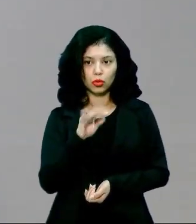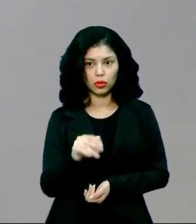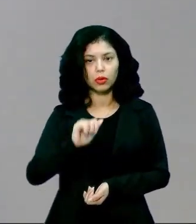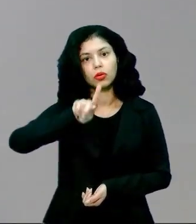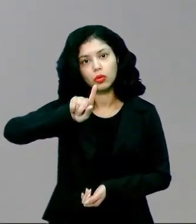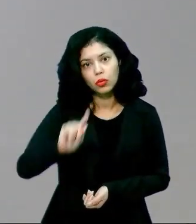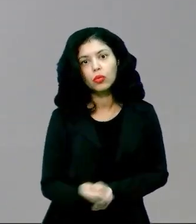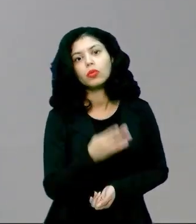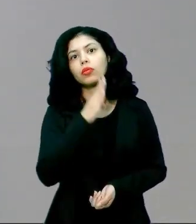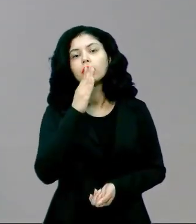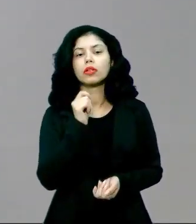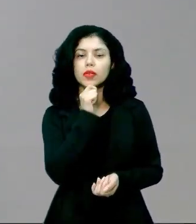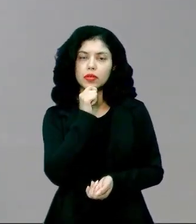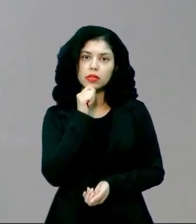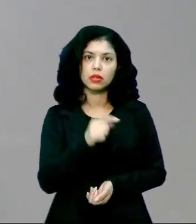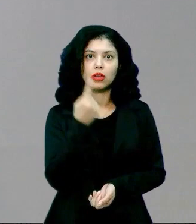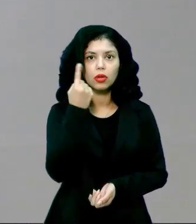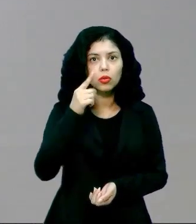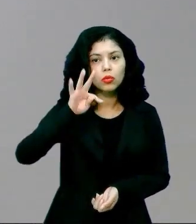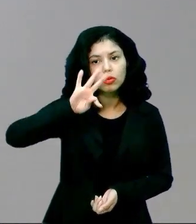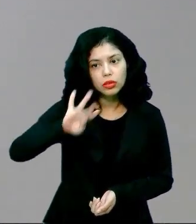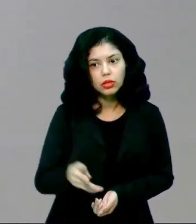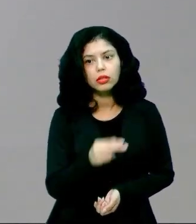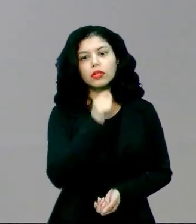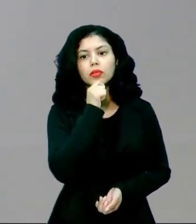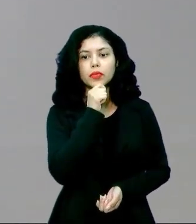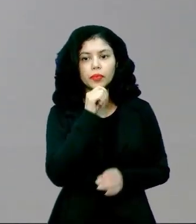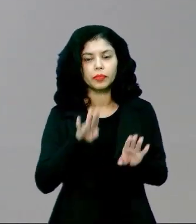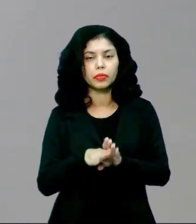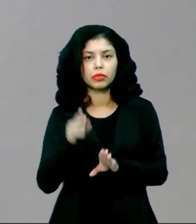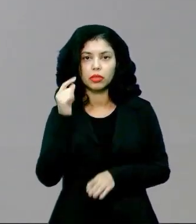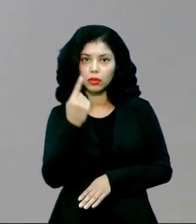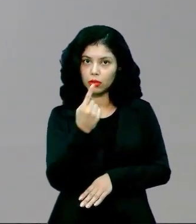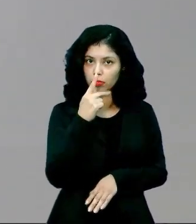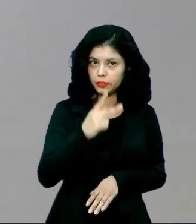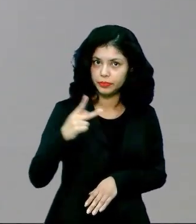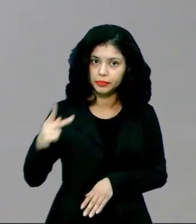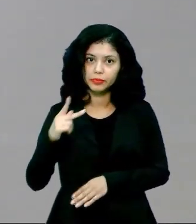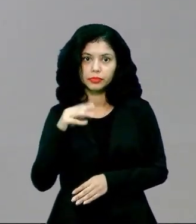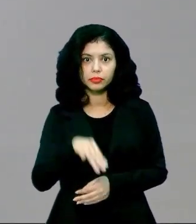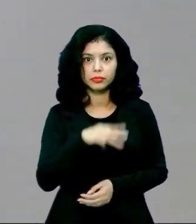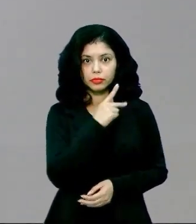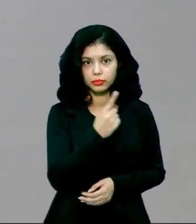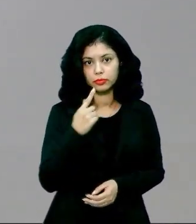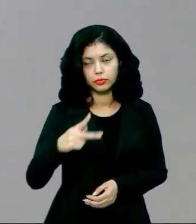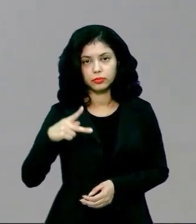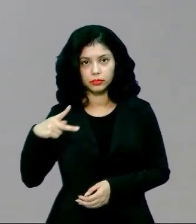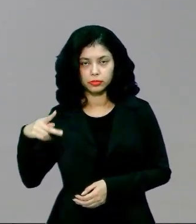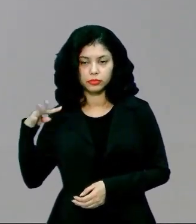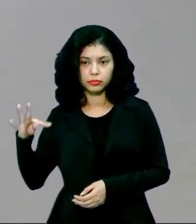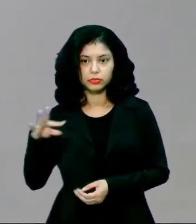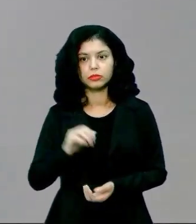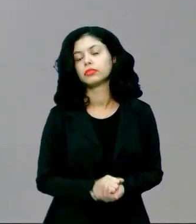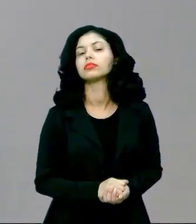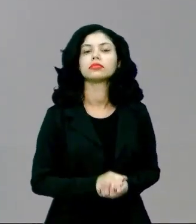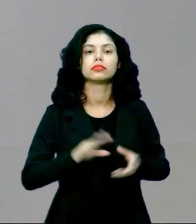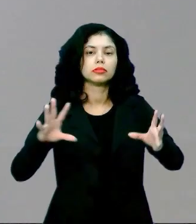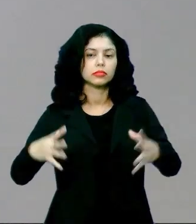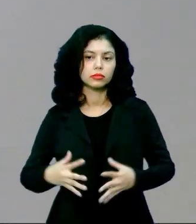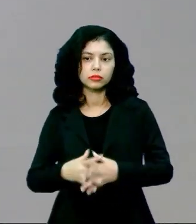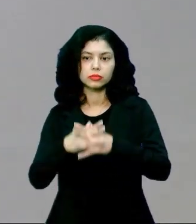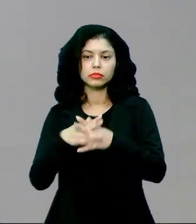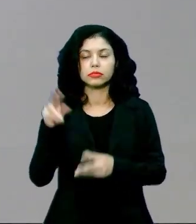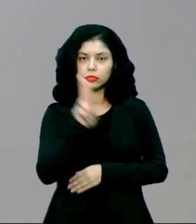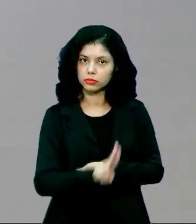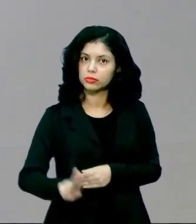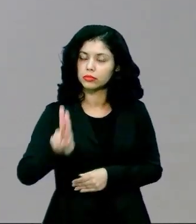1 bilhão de litros ou em 1 trilhão de litros. E aí nós temos 1 ppm, 1 ppb ou 1 ppt. Essas relações sempre